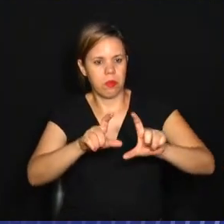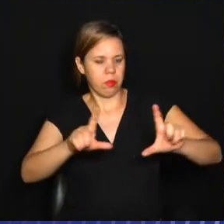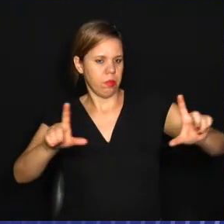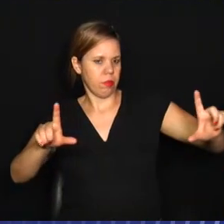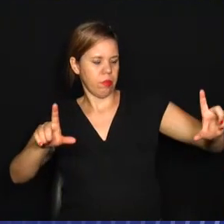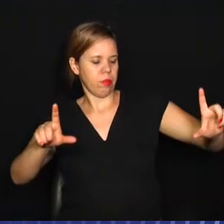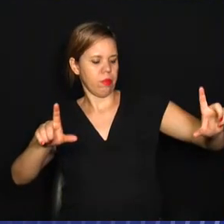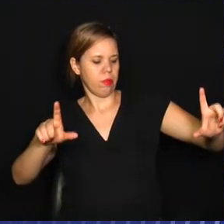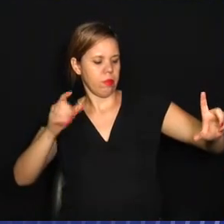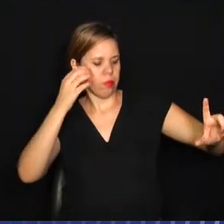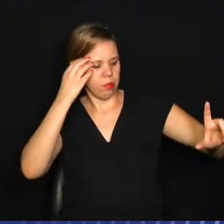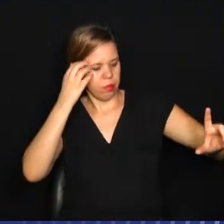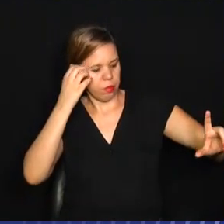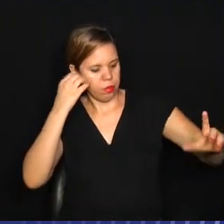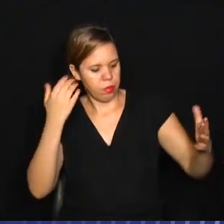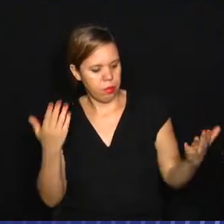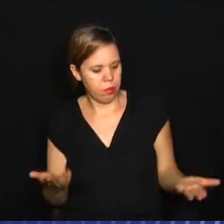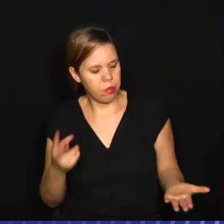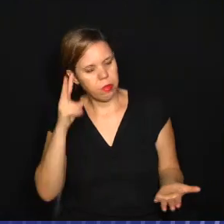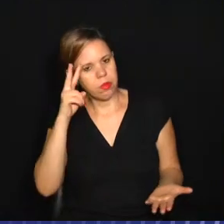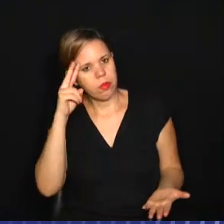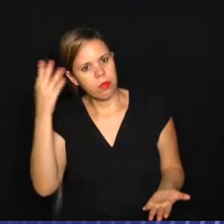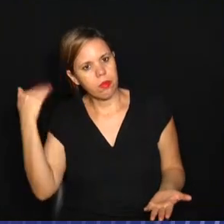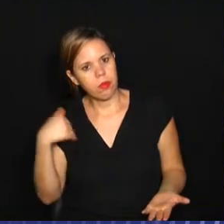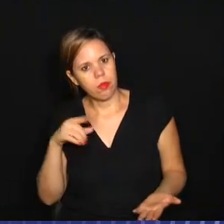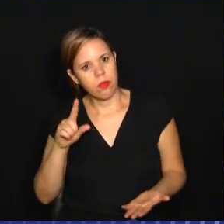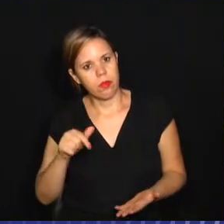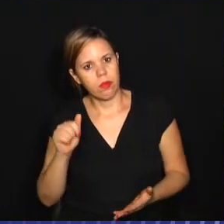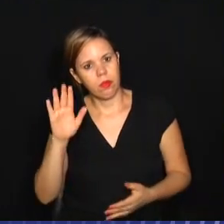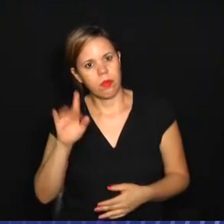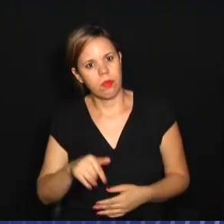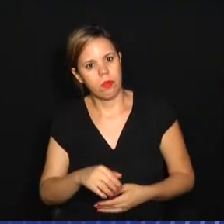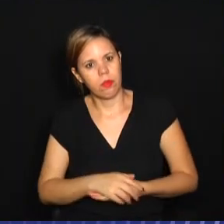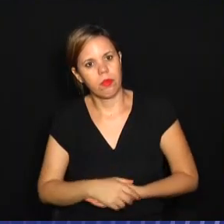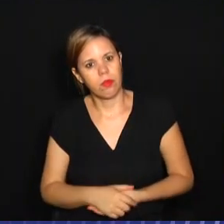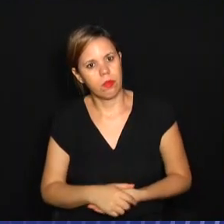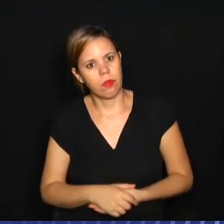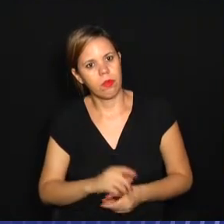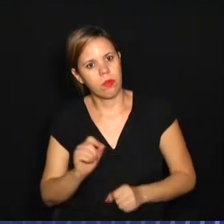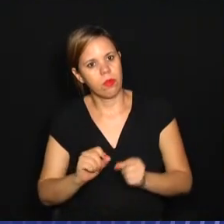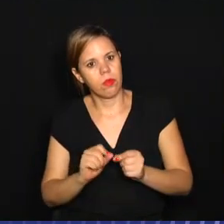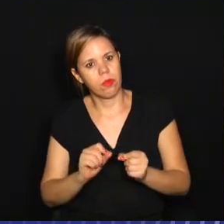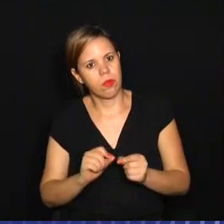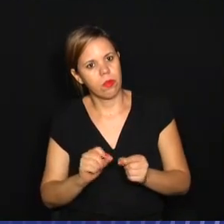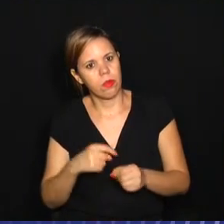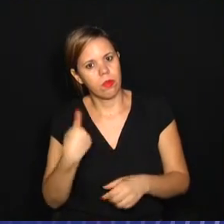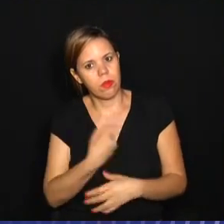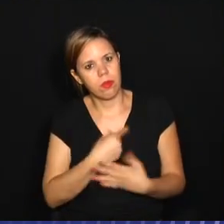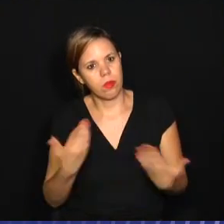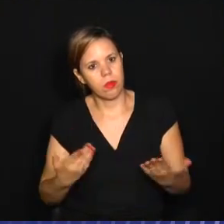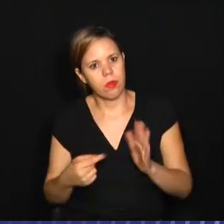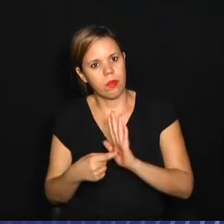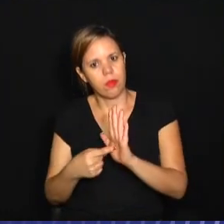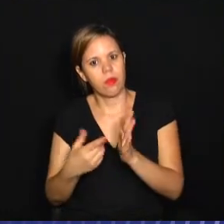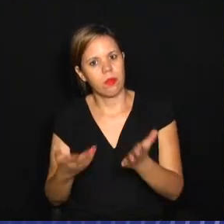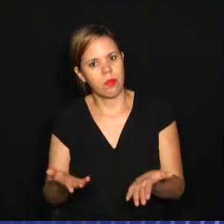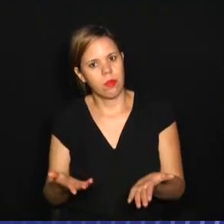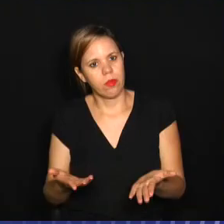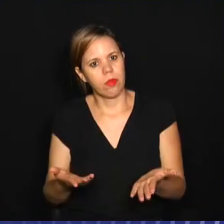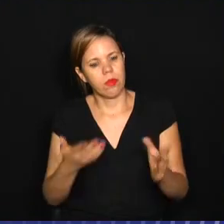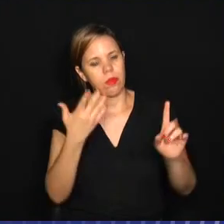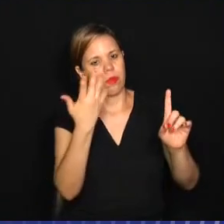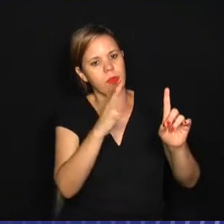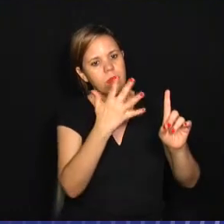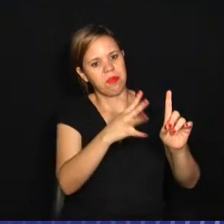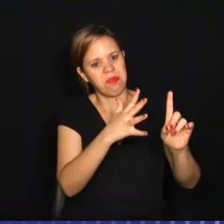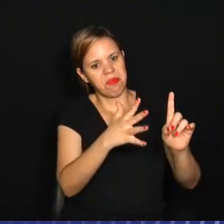que vai virar uma lembrança, mas é muito mais do que isso. O que fizemos, o que vamos fazer agora, é o